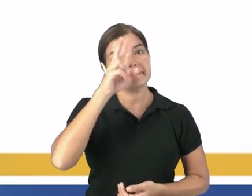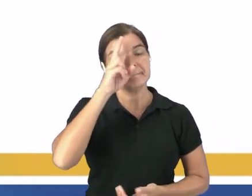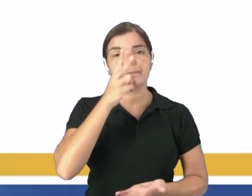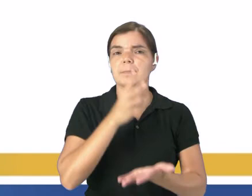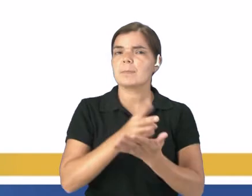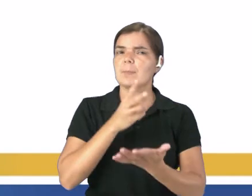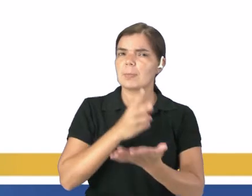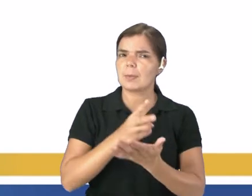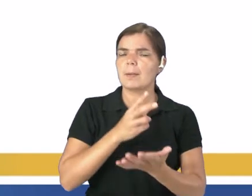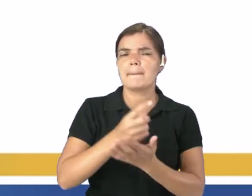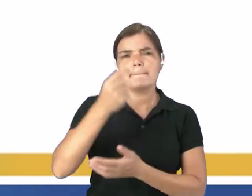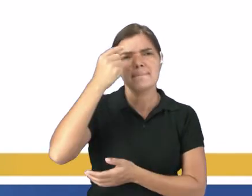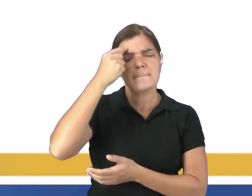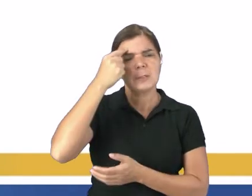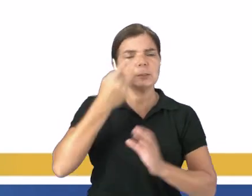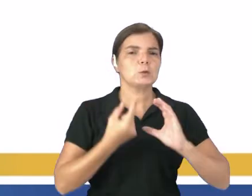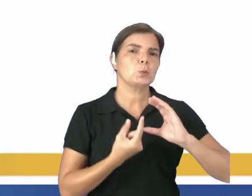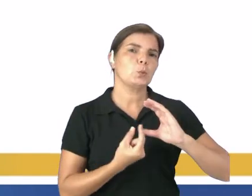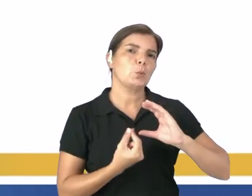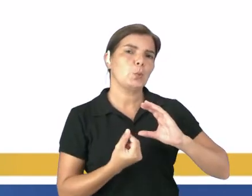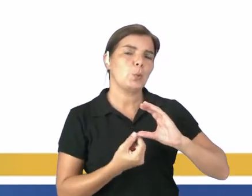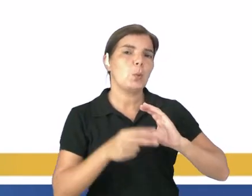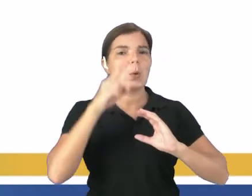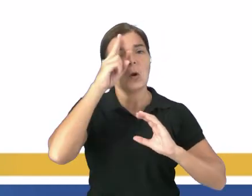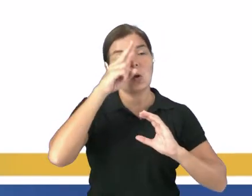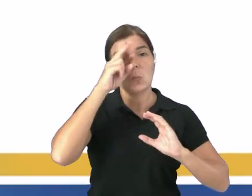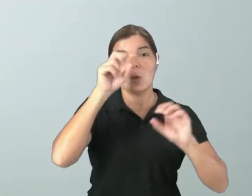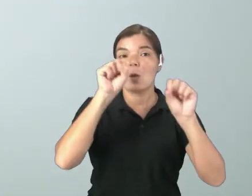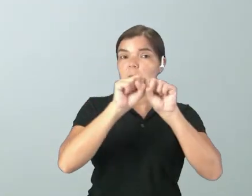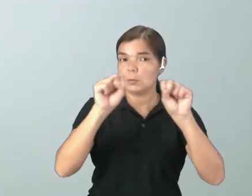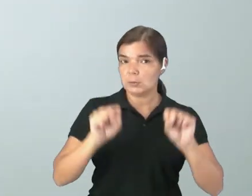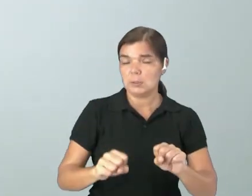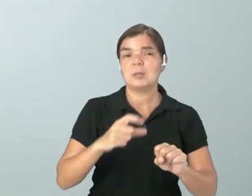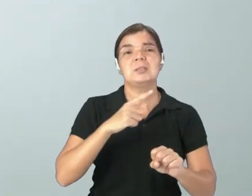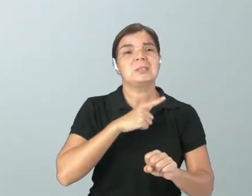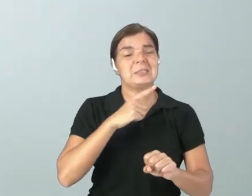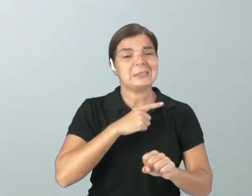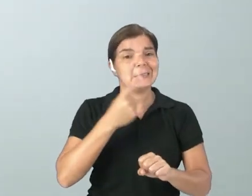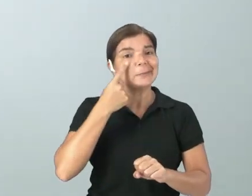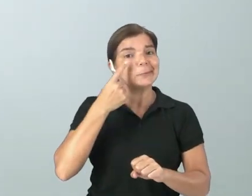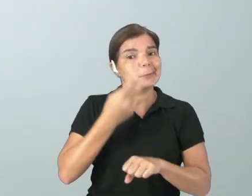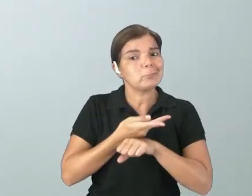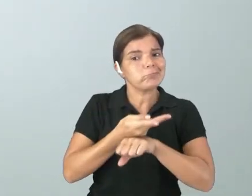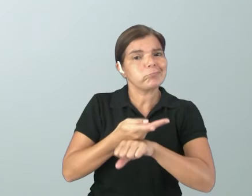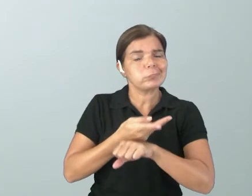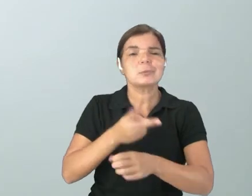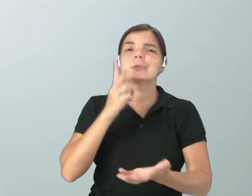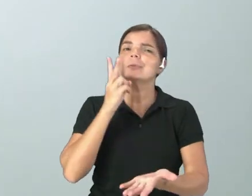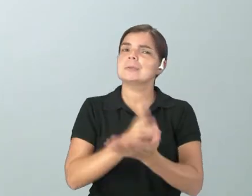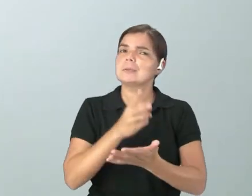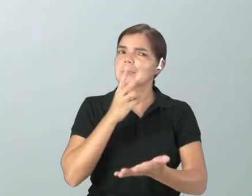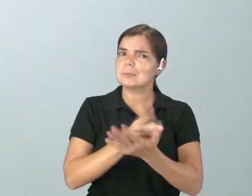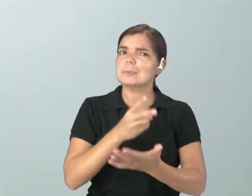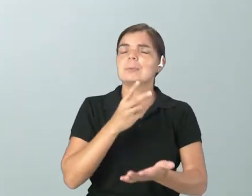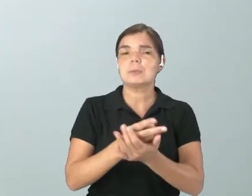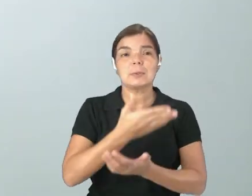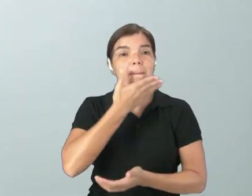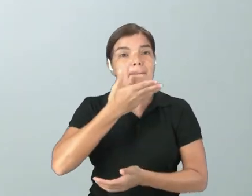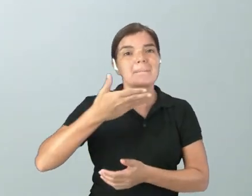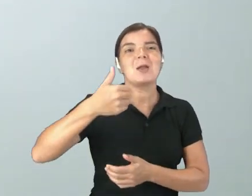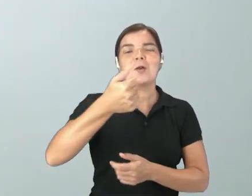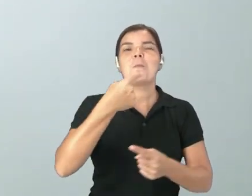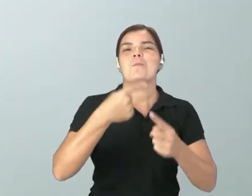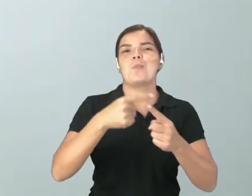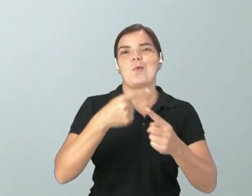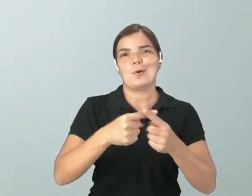que pensar no sistema capitalista, lembra que é um sistema em que você tem que estar correndo, tem que estar sempre à frente, tem que estar sempre se aprimorando, porque senão você